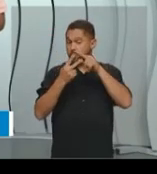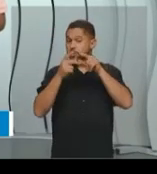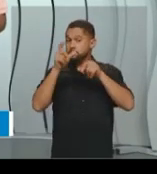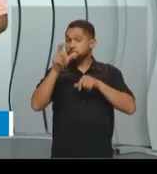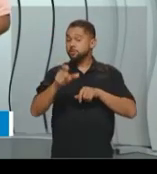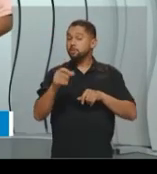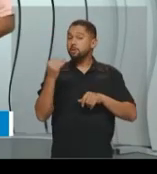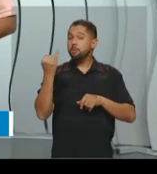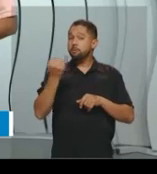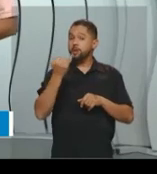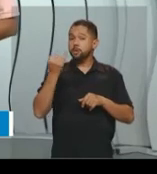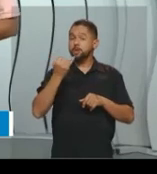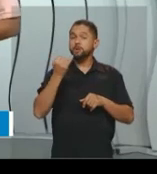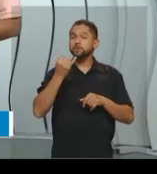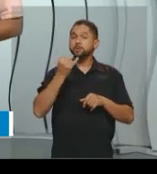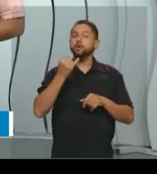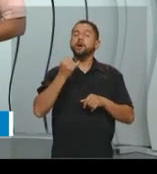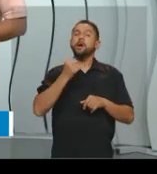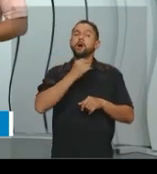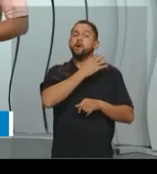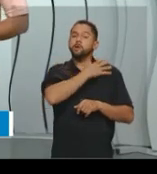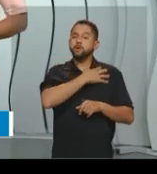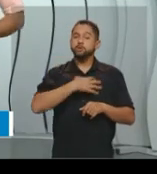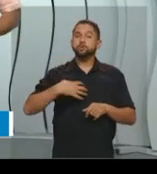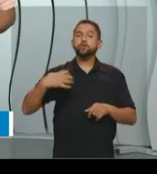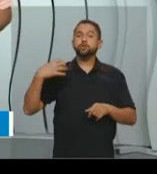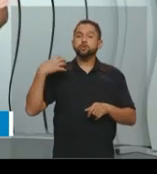e Platão.